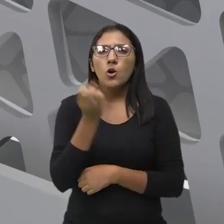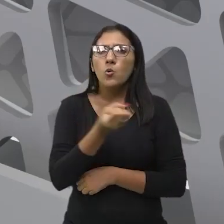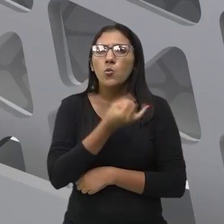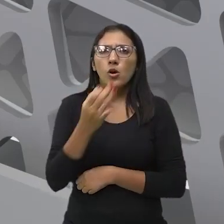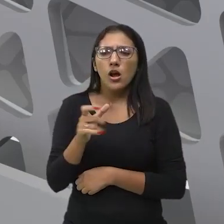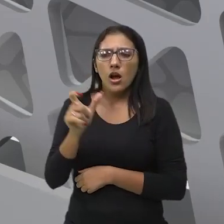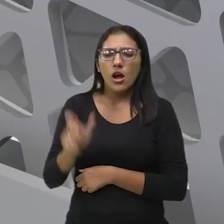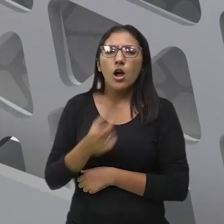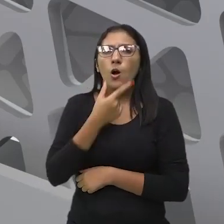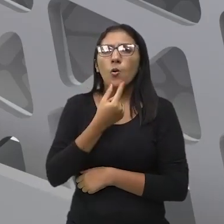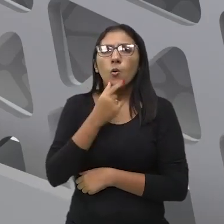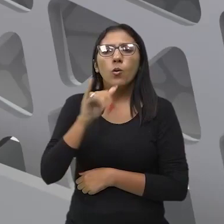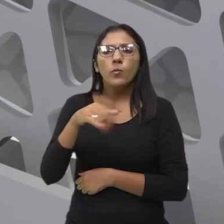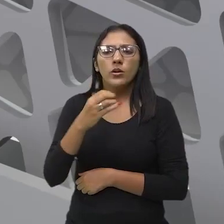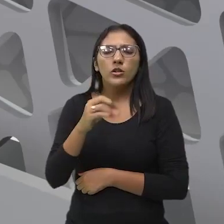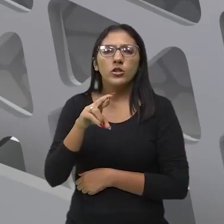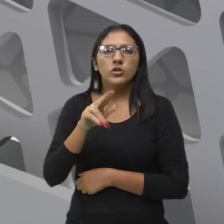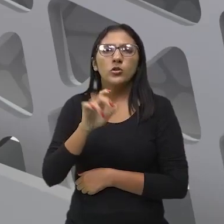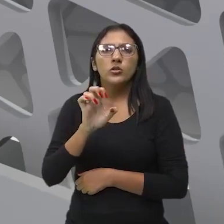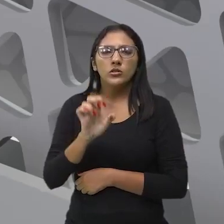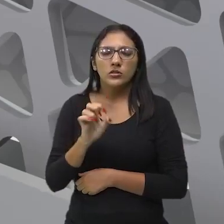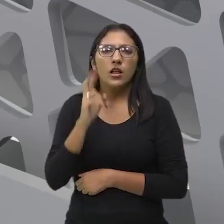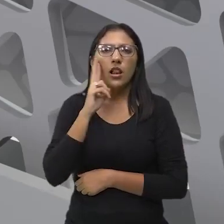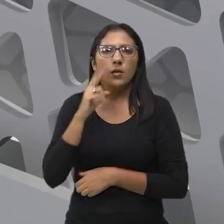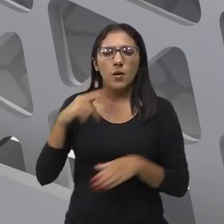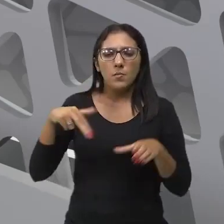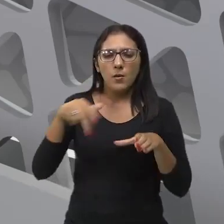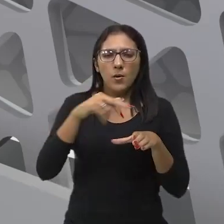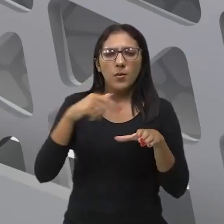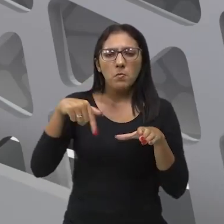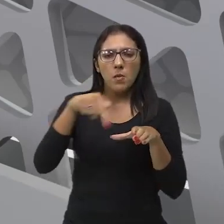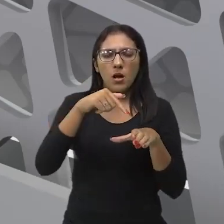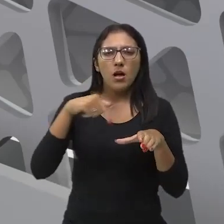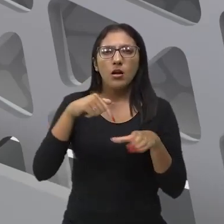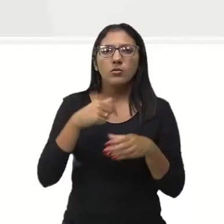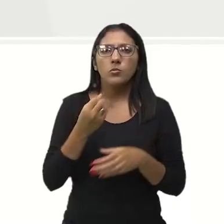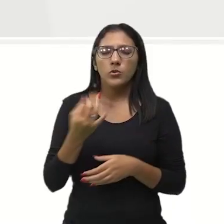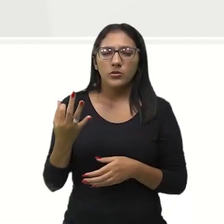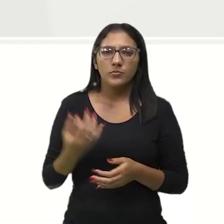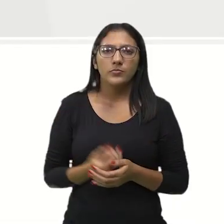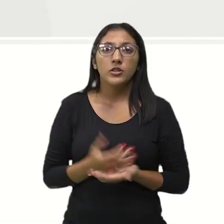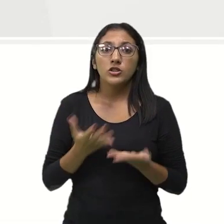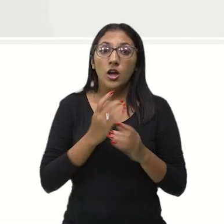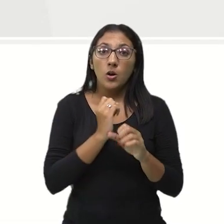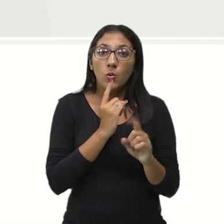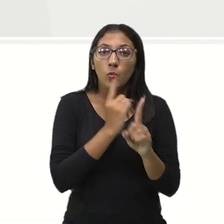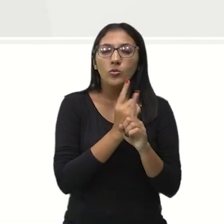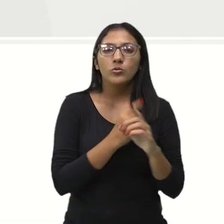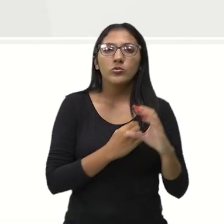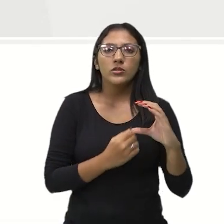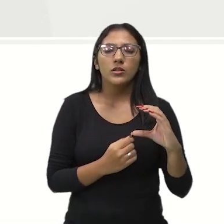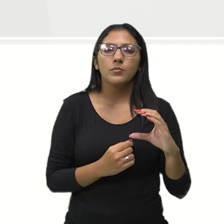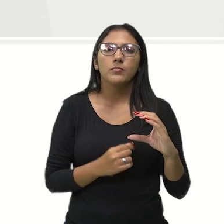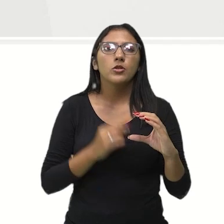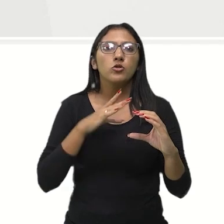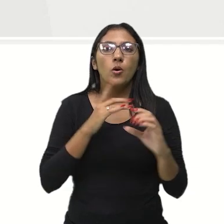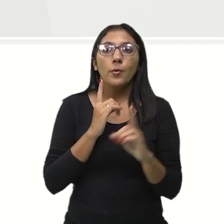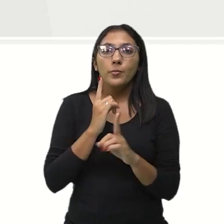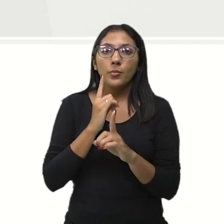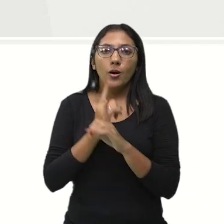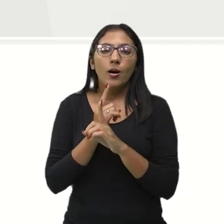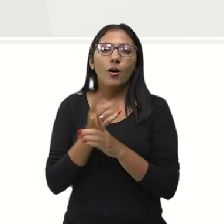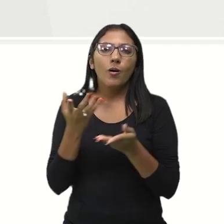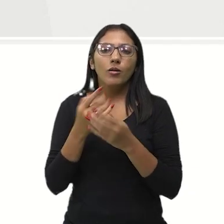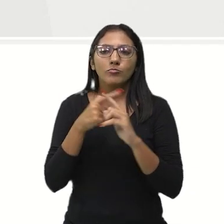deu 15 voltas, tá legal? Tem uma pergunta a ser respondida. Então já sabemos o comprimento, agora a gente vai multiplicar isso por 15,